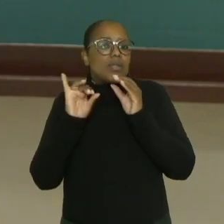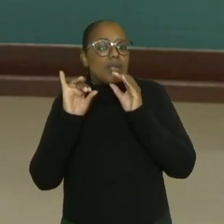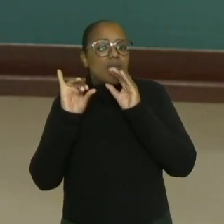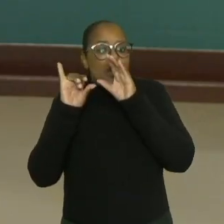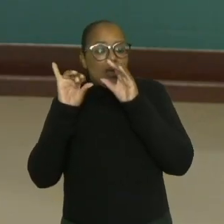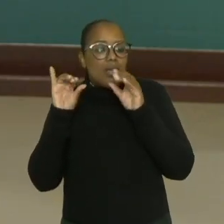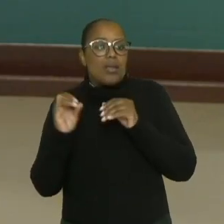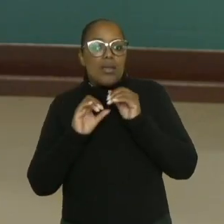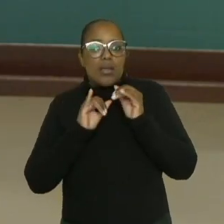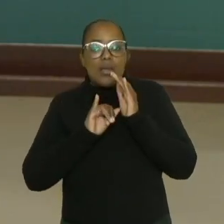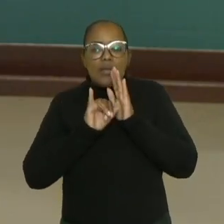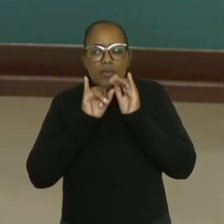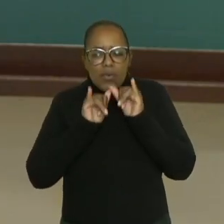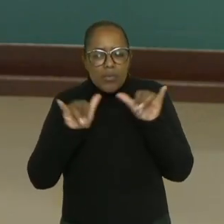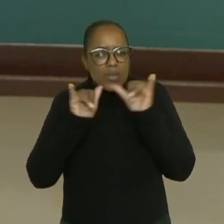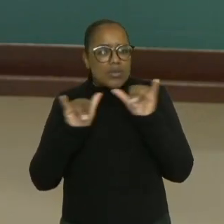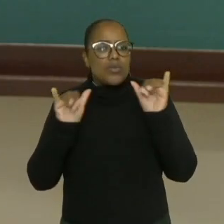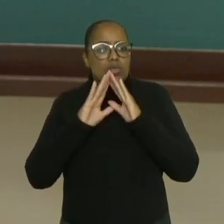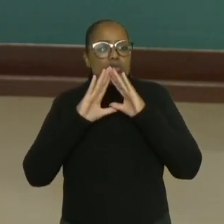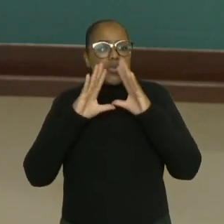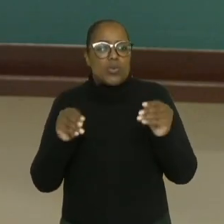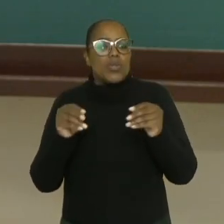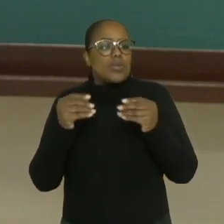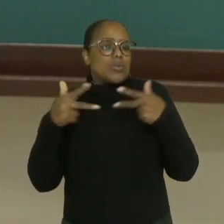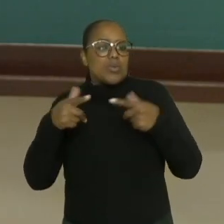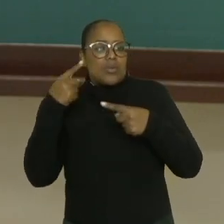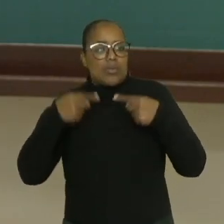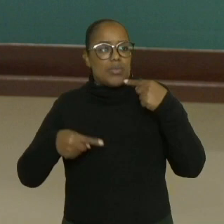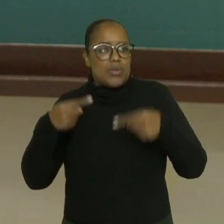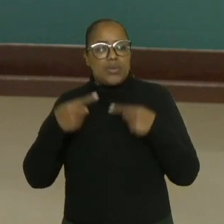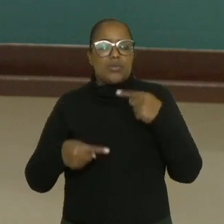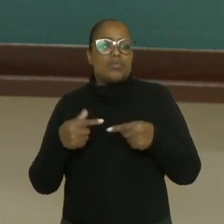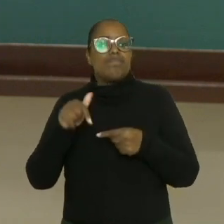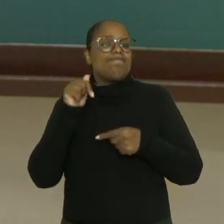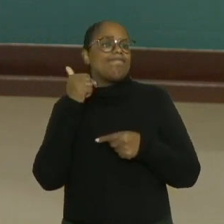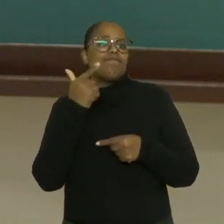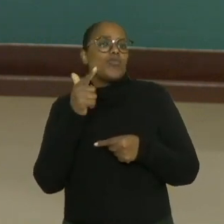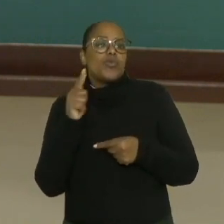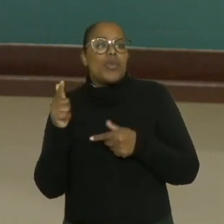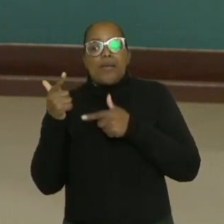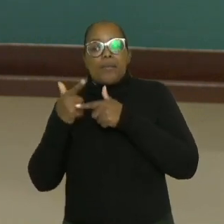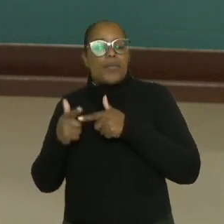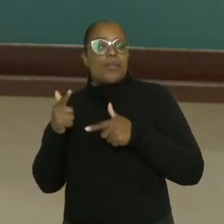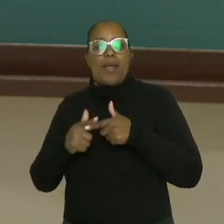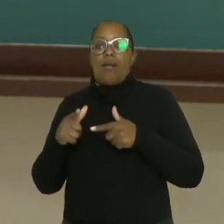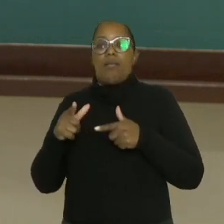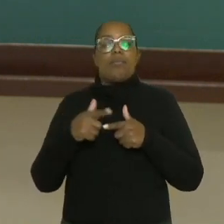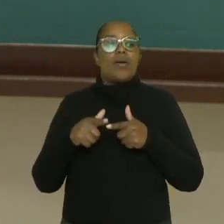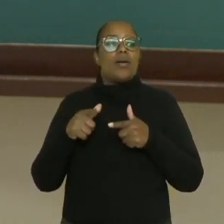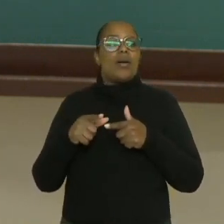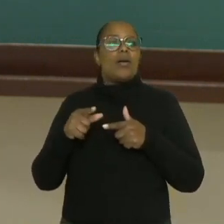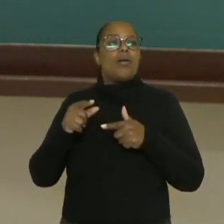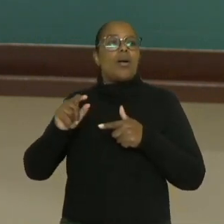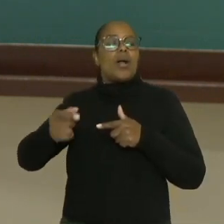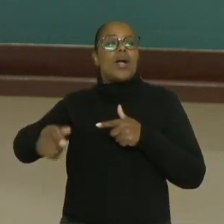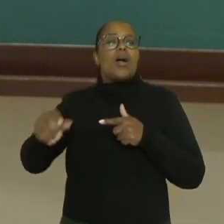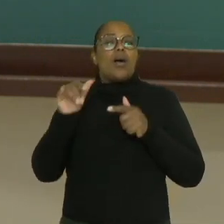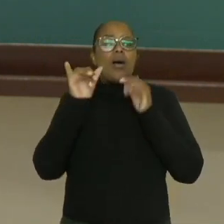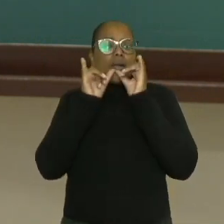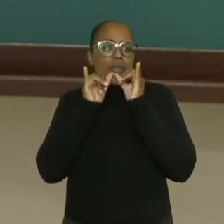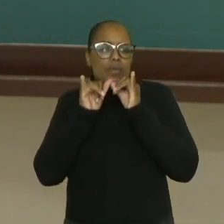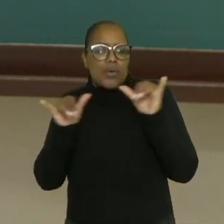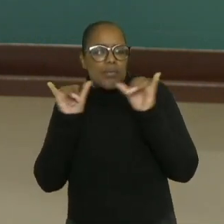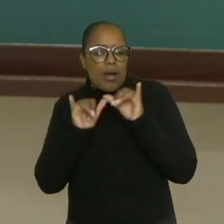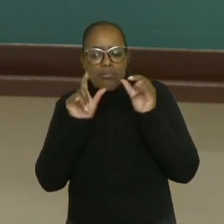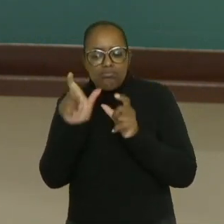político na esfera pública, certo? Então, não tem a ver com Vamos lá, com orientar os